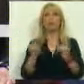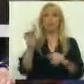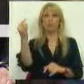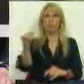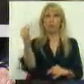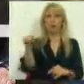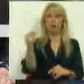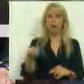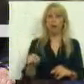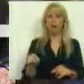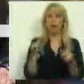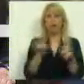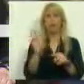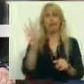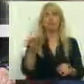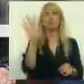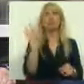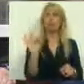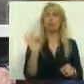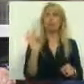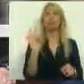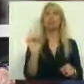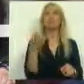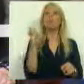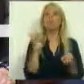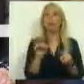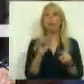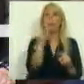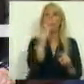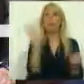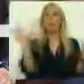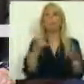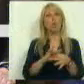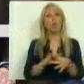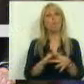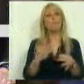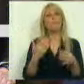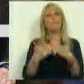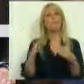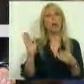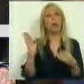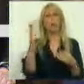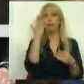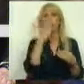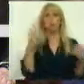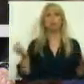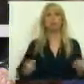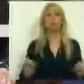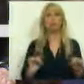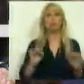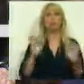ela, a escolhida, deverá ser aquela que nos parece mais adequada, se não houver uma